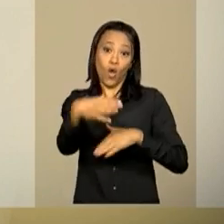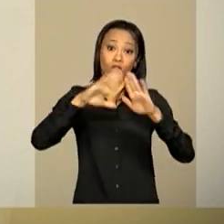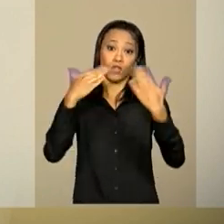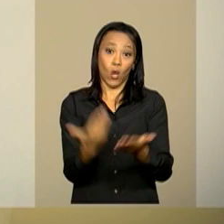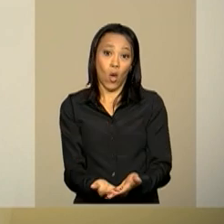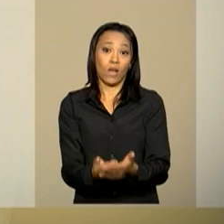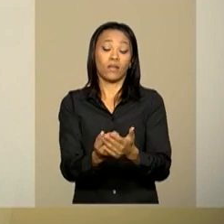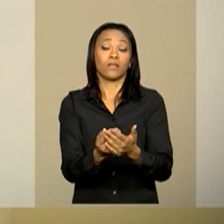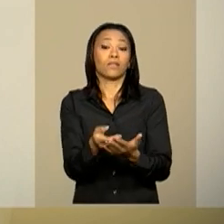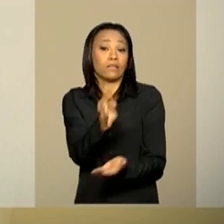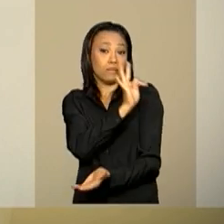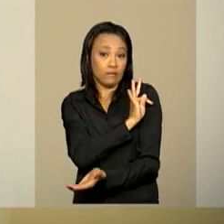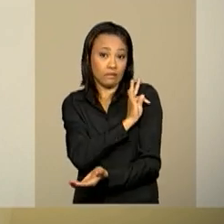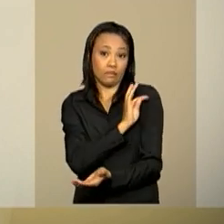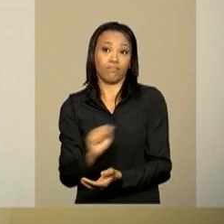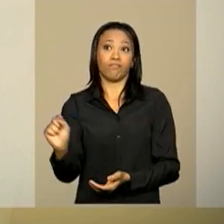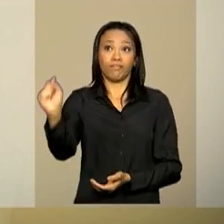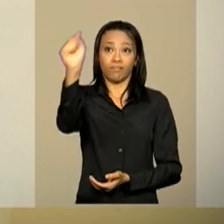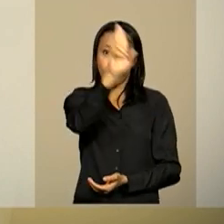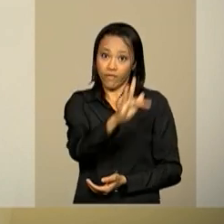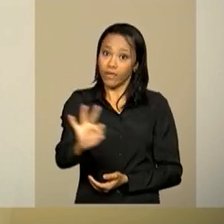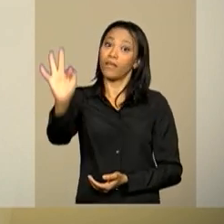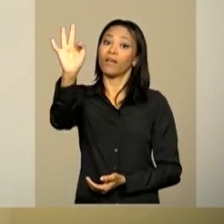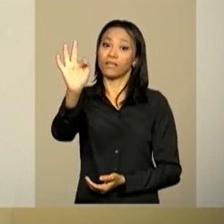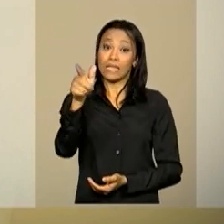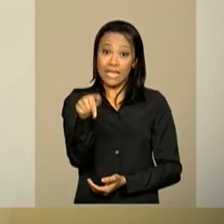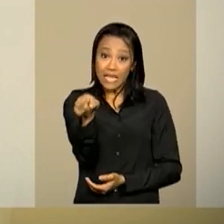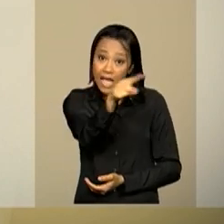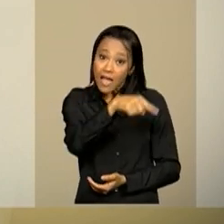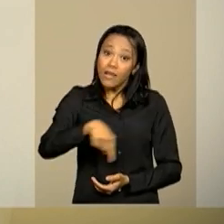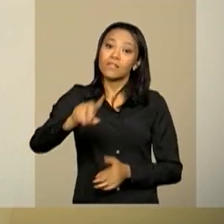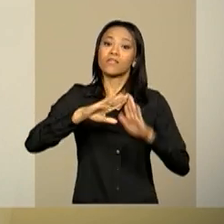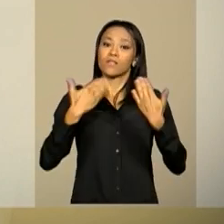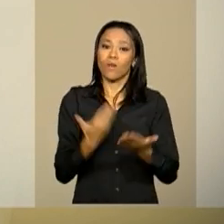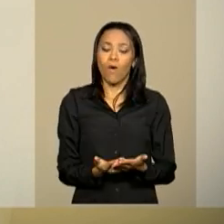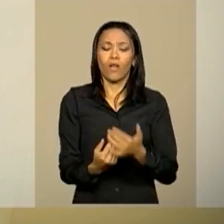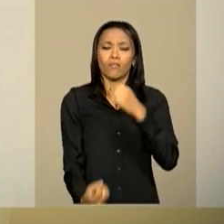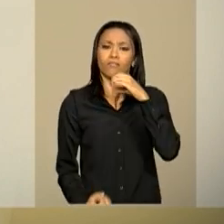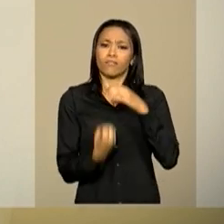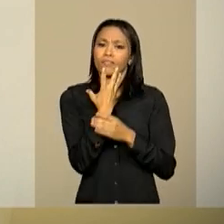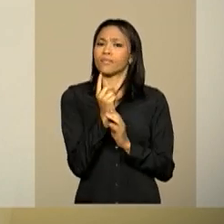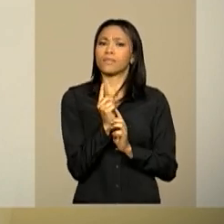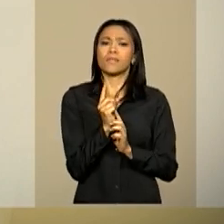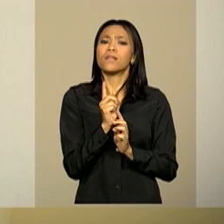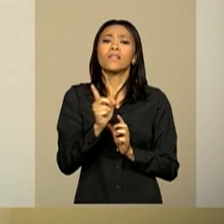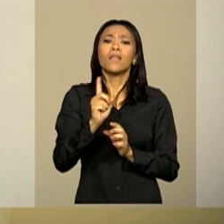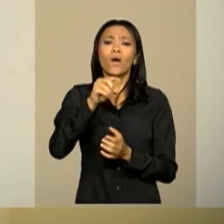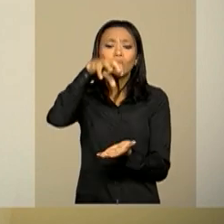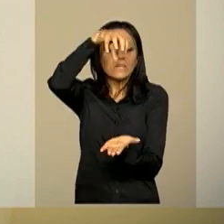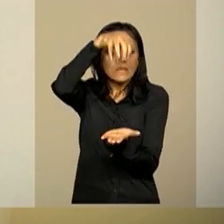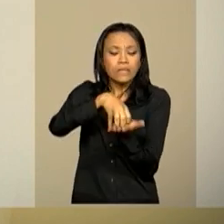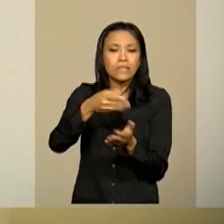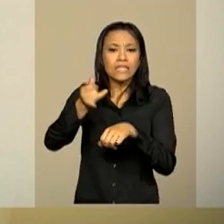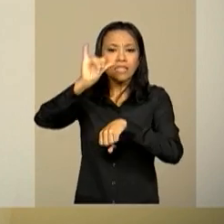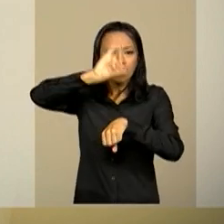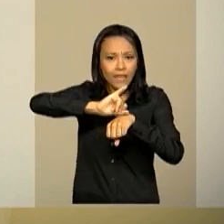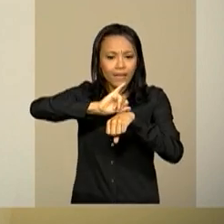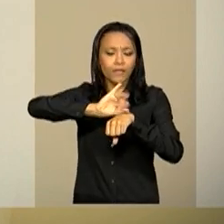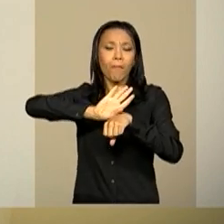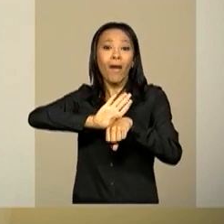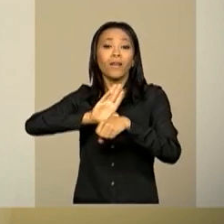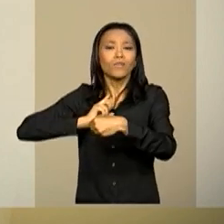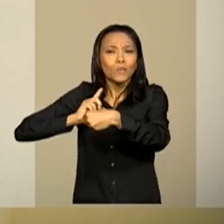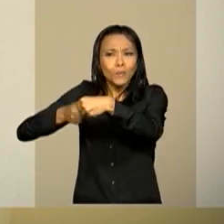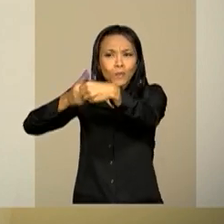Federais e essas escolas Luciano foram implantadas não nos centros mas no interior